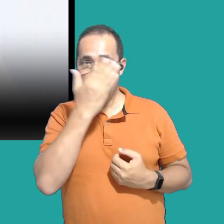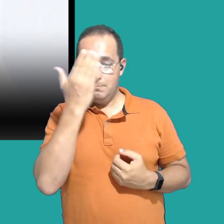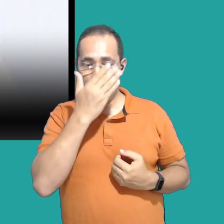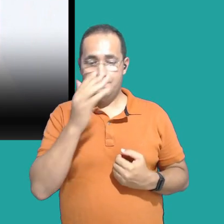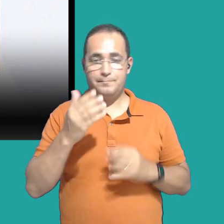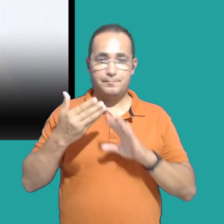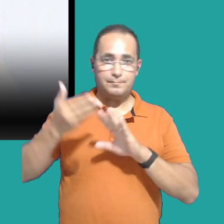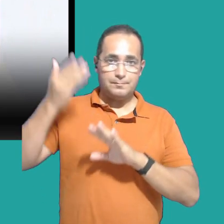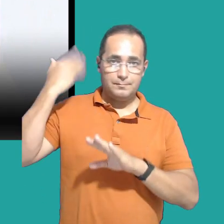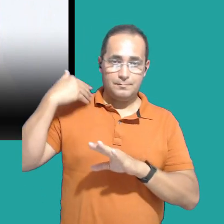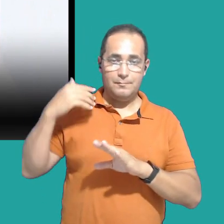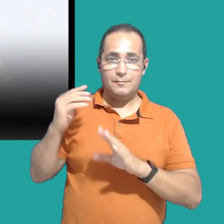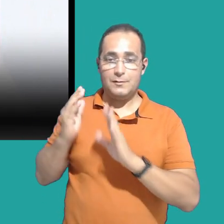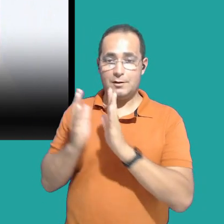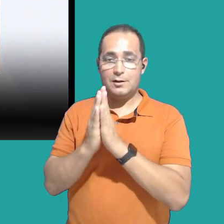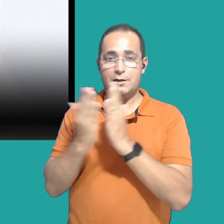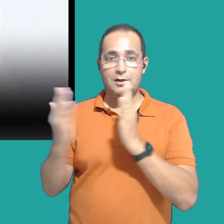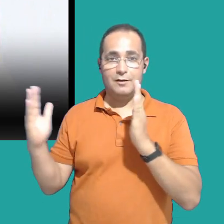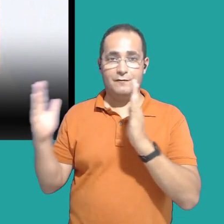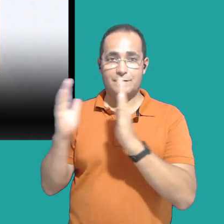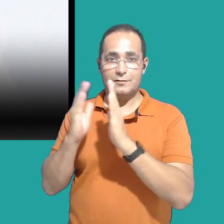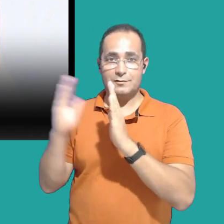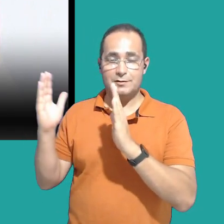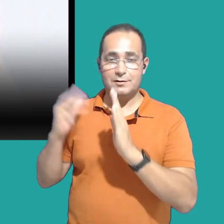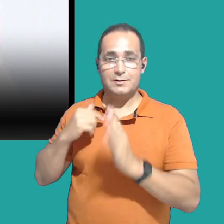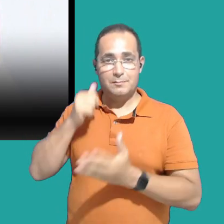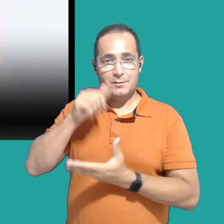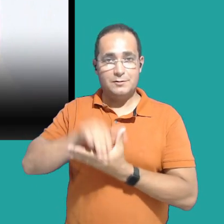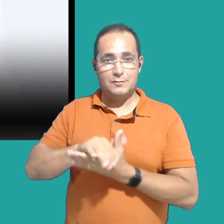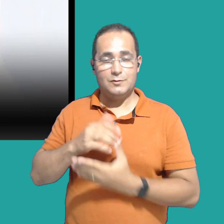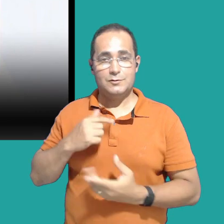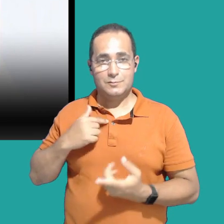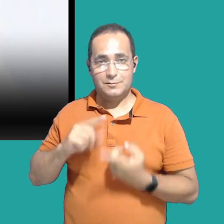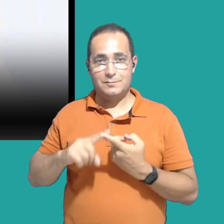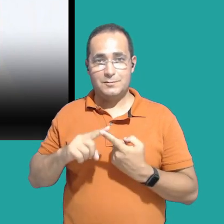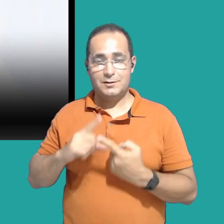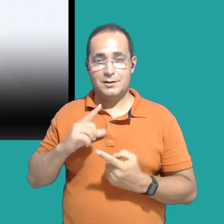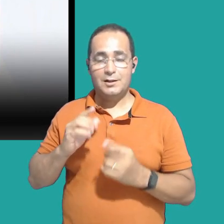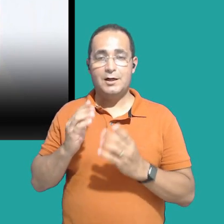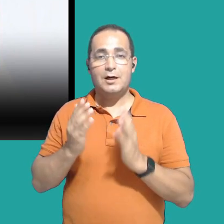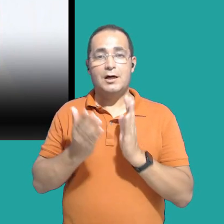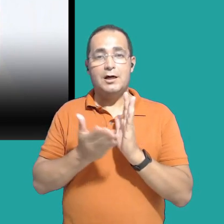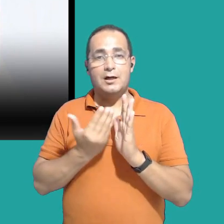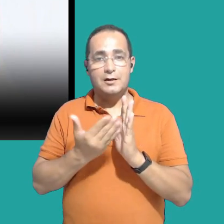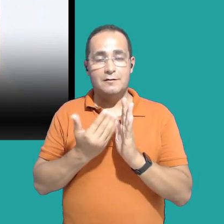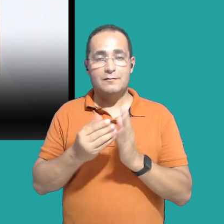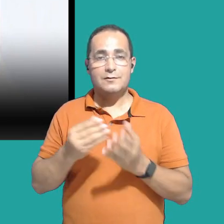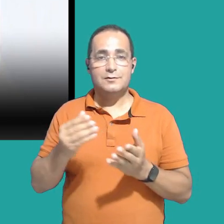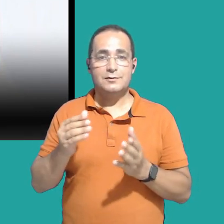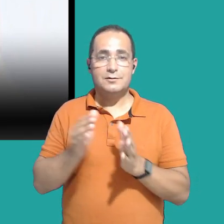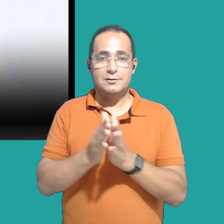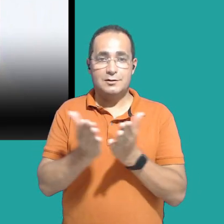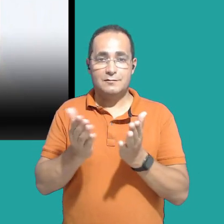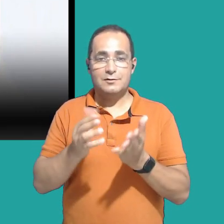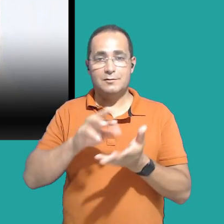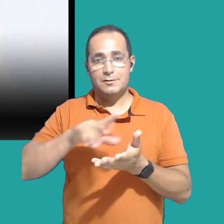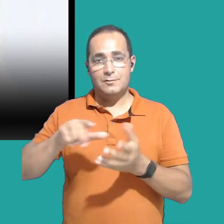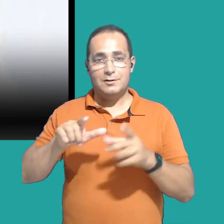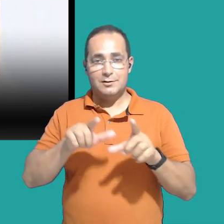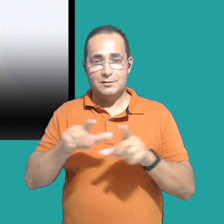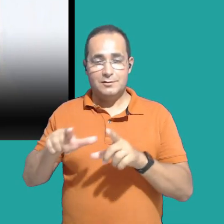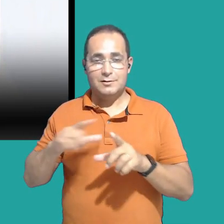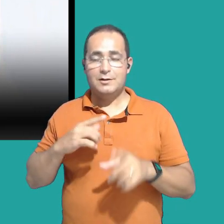não dá muito para ver no vídeo, né? Ao fundo tem aqui a minha estante, a minha e do meu esposo com livros e